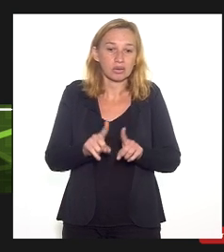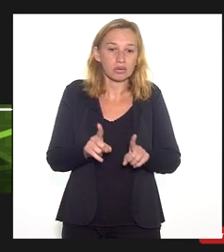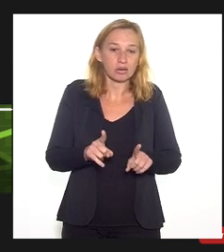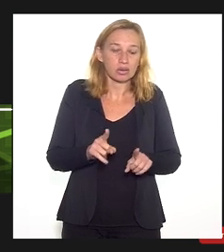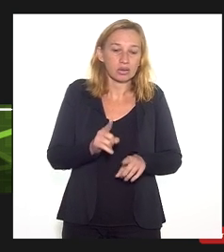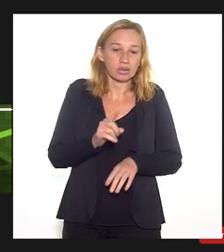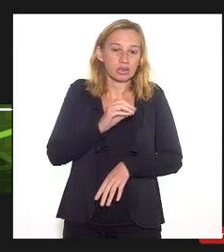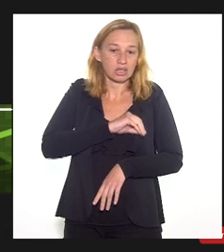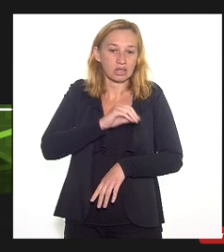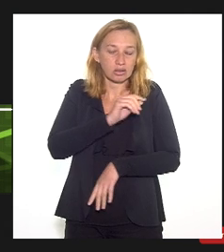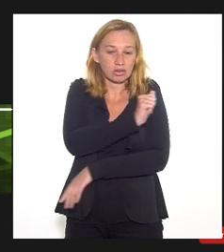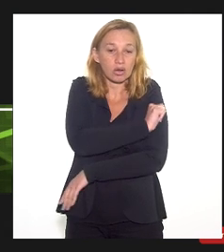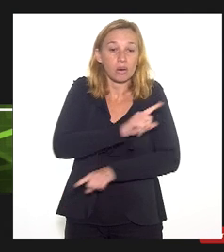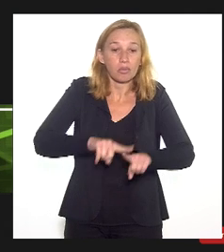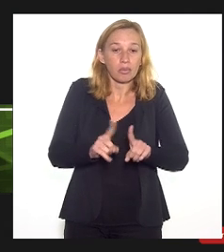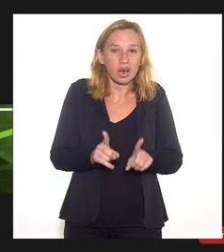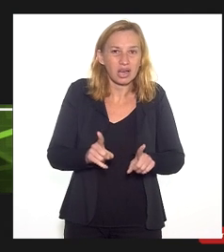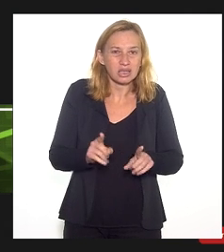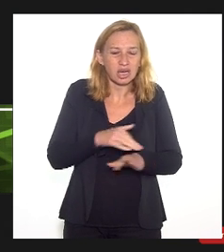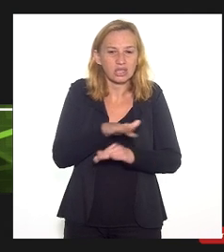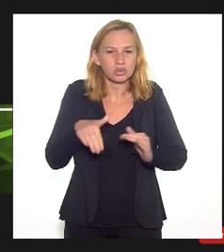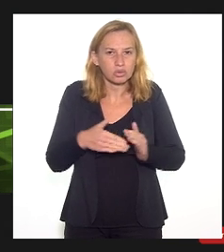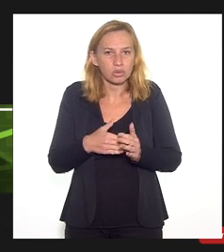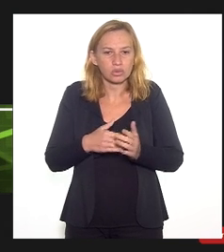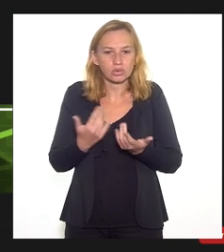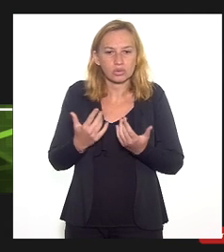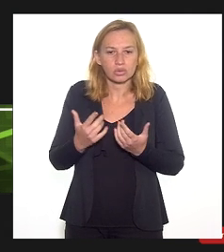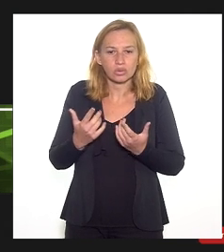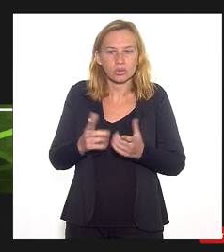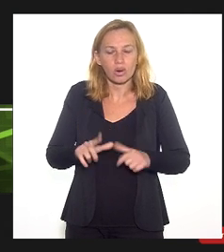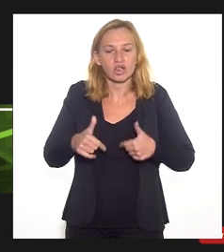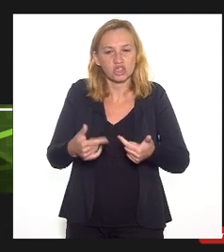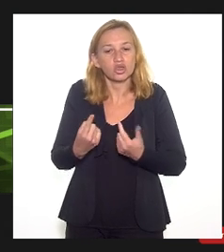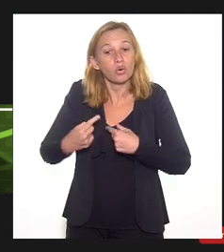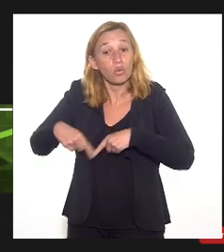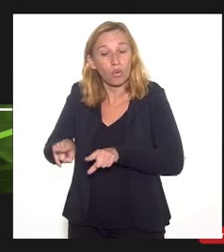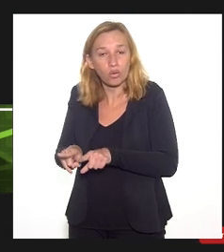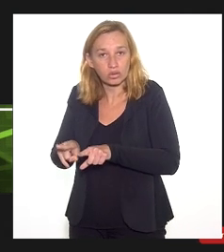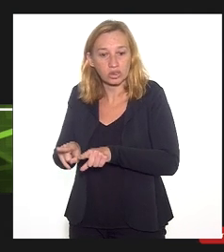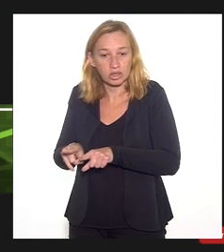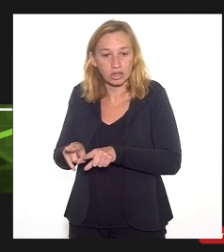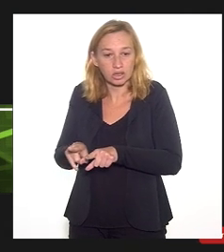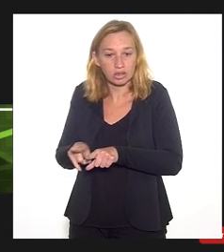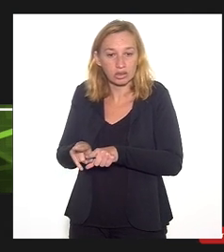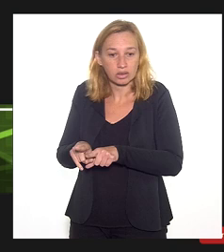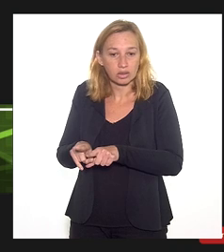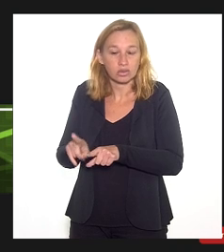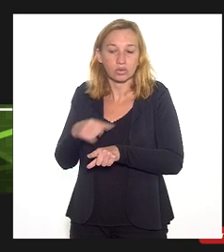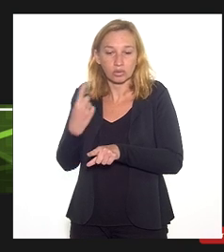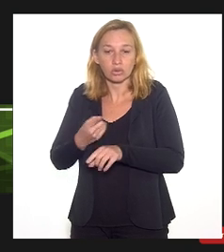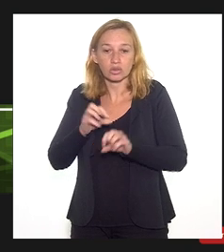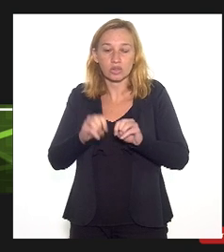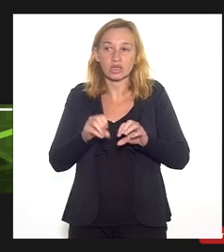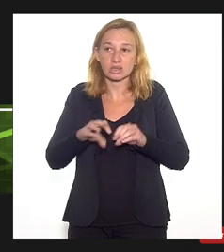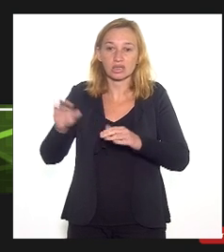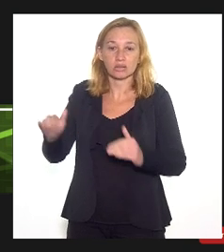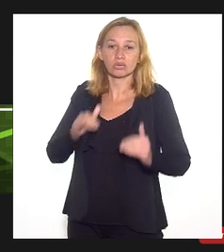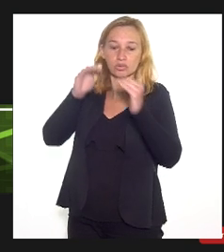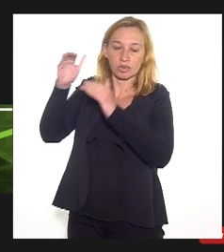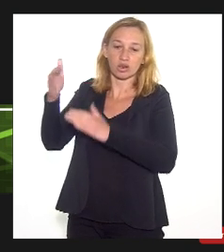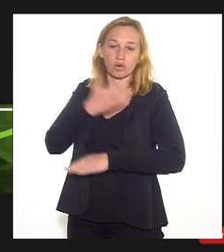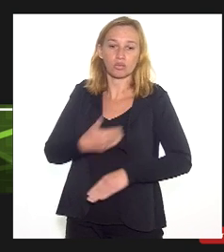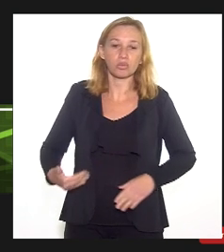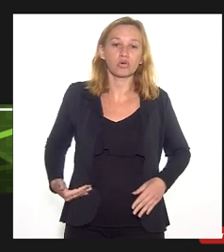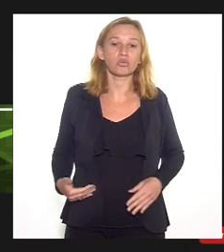Estudantes a atitude do deputado mas a todas as atitudes que possam vir a acabar sucatear o nosso ensino superior público no nosso país em